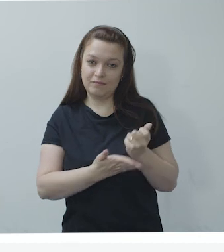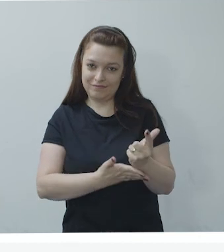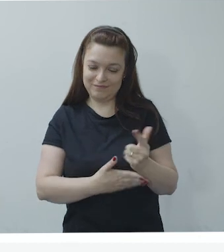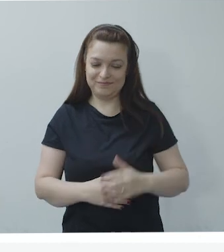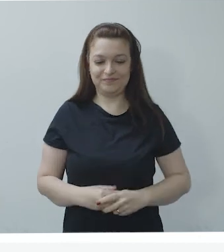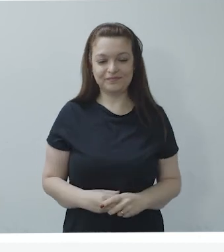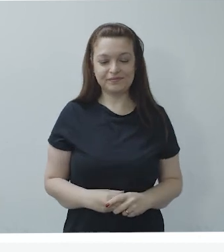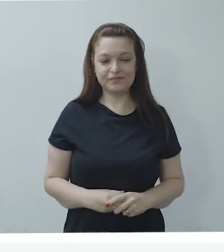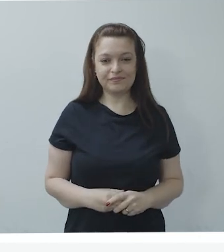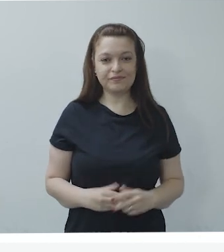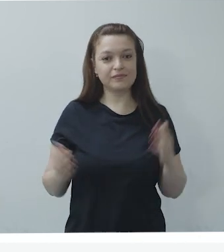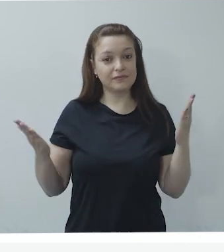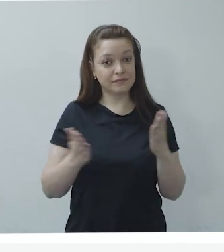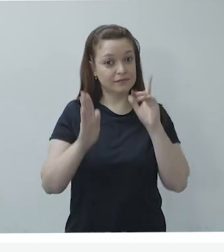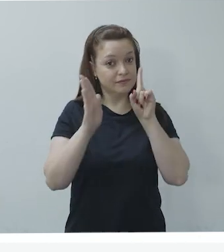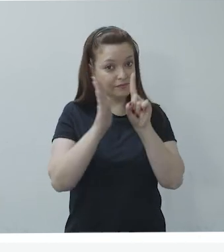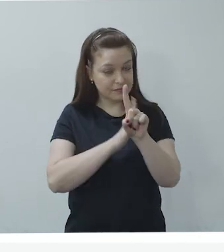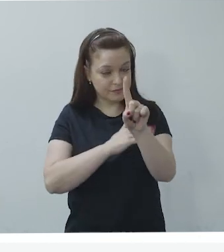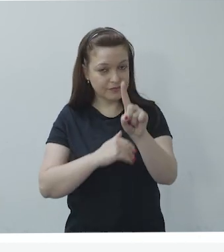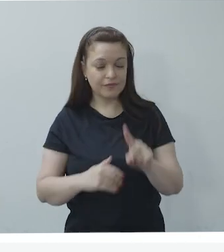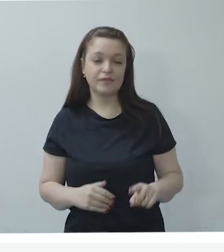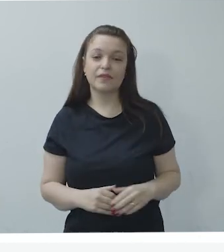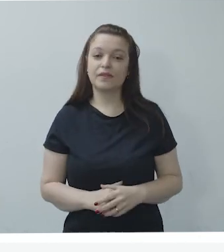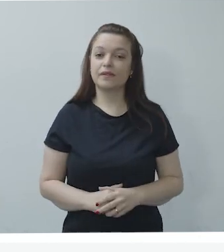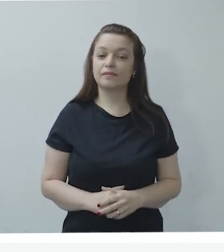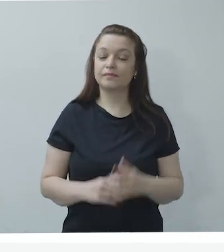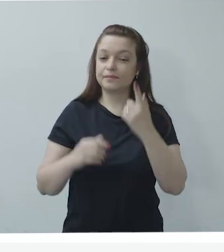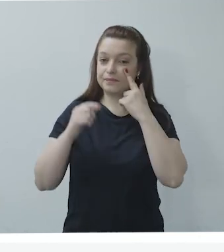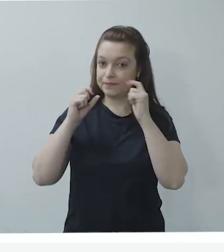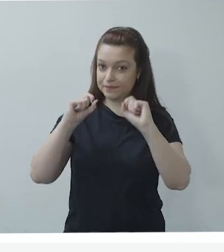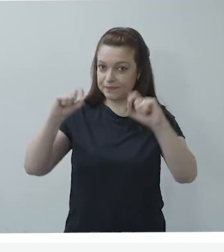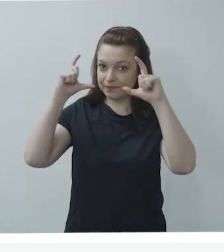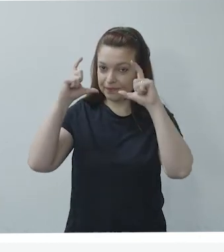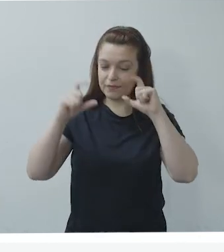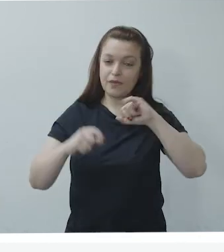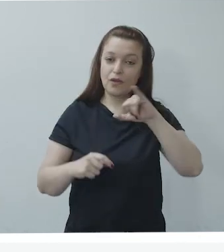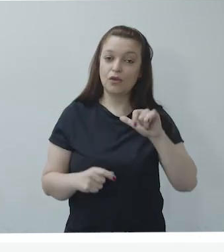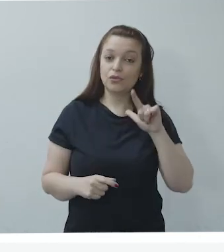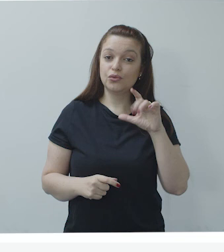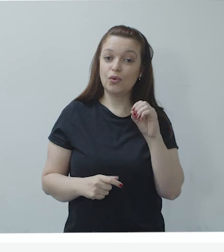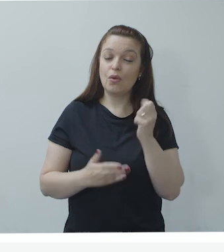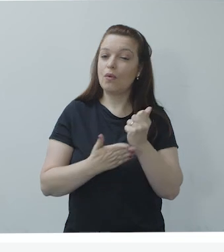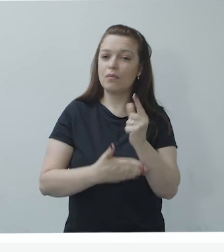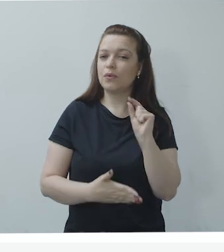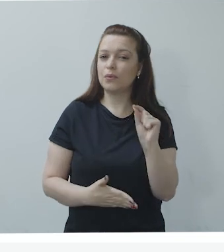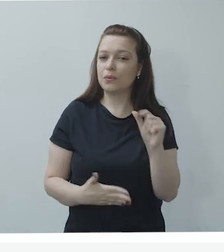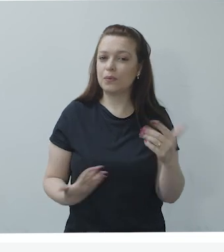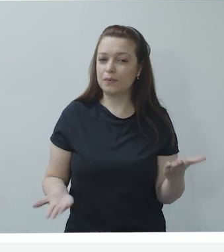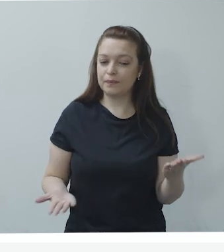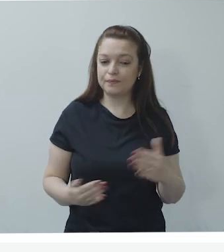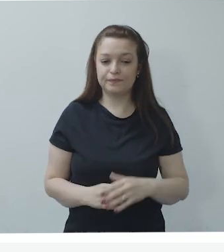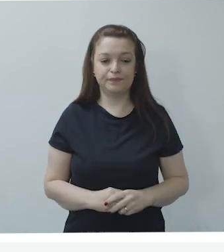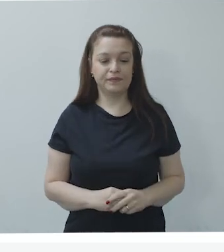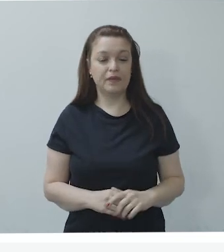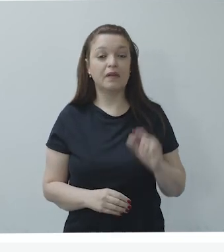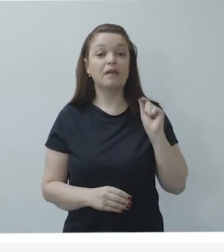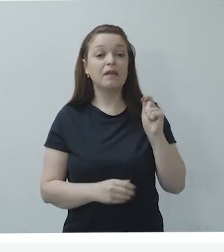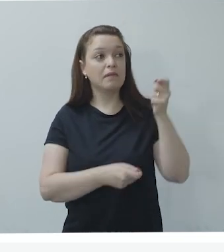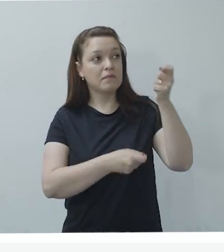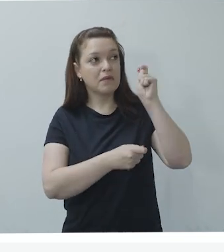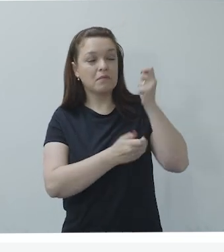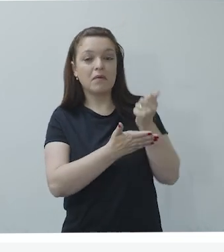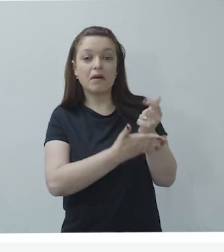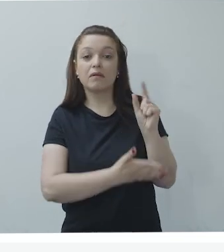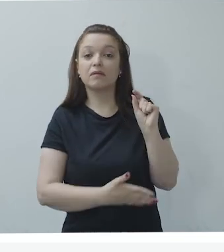Ana. As questões do Pensando com Lógica. Prestem atenção. O que Júlio comprou? Quem